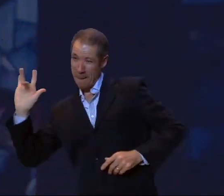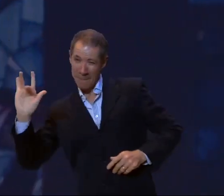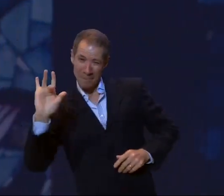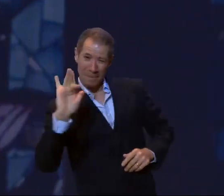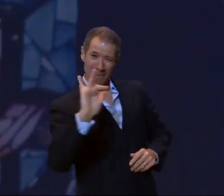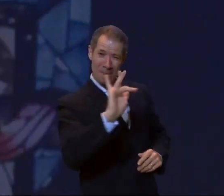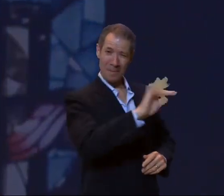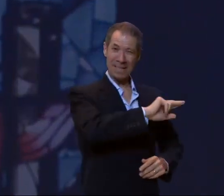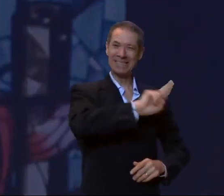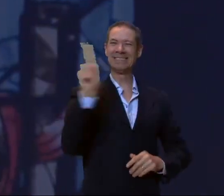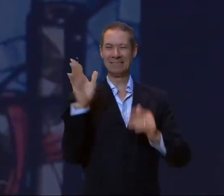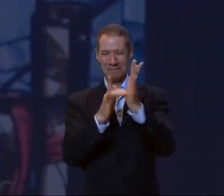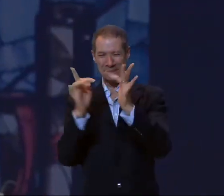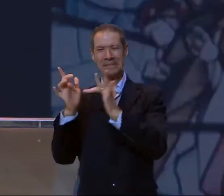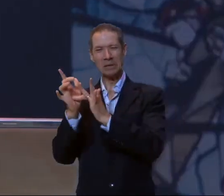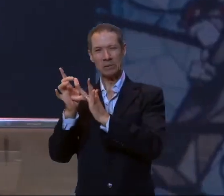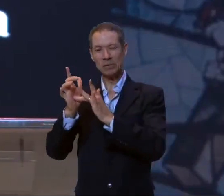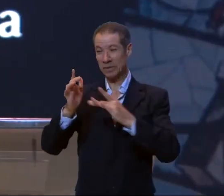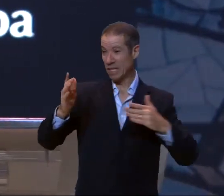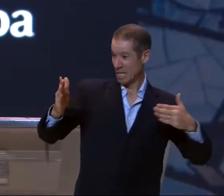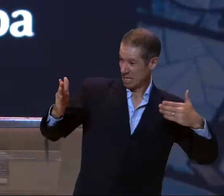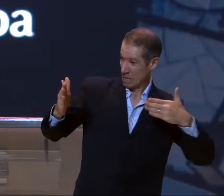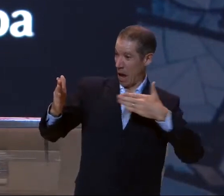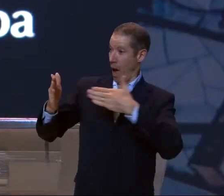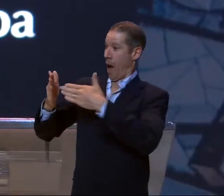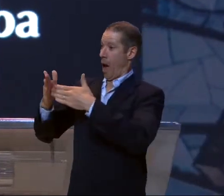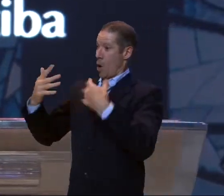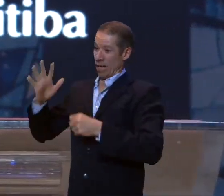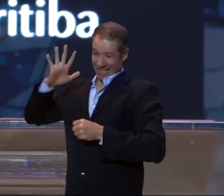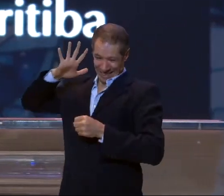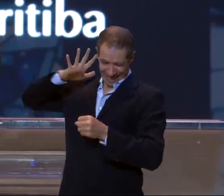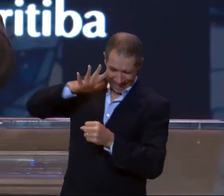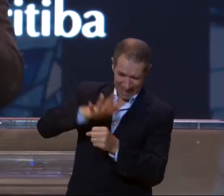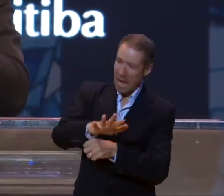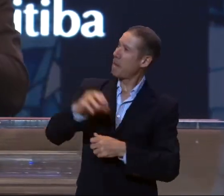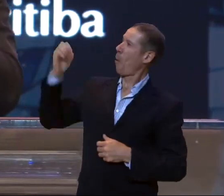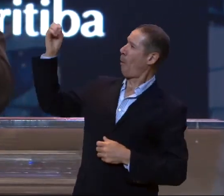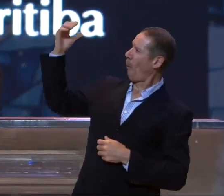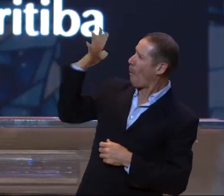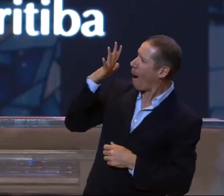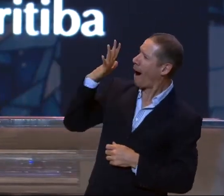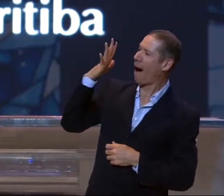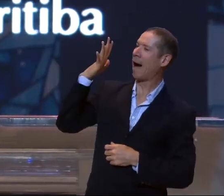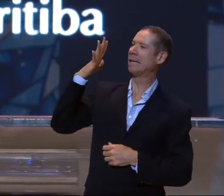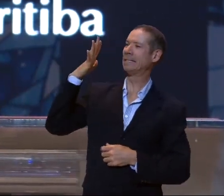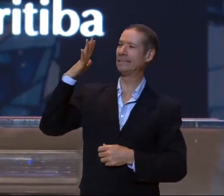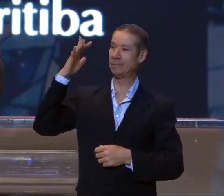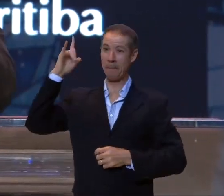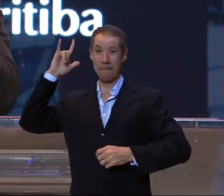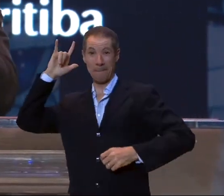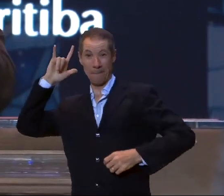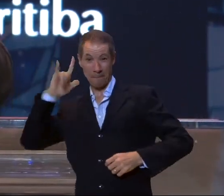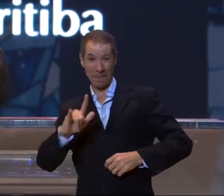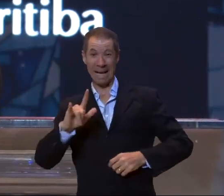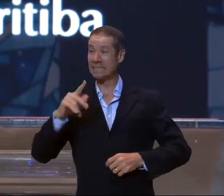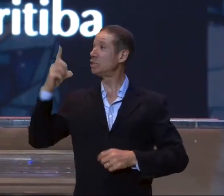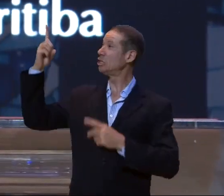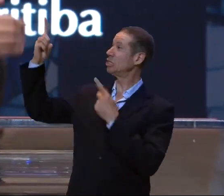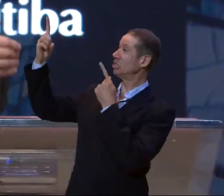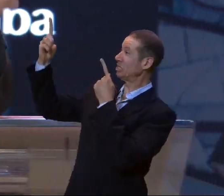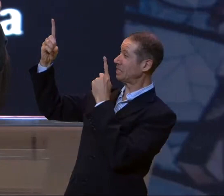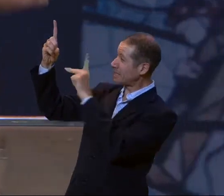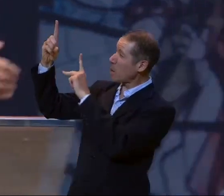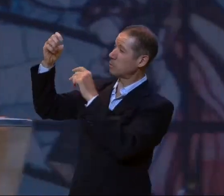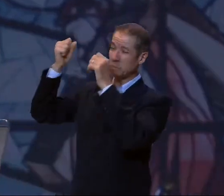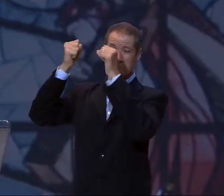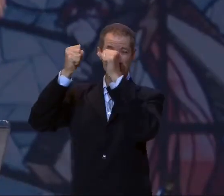que sim, em nome de Jesus, você seja cheio de graça, cheio dos carismas de Deus, cheio